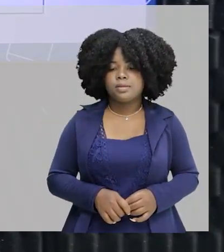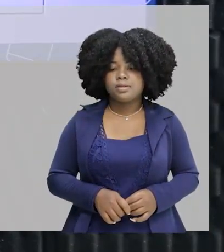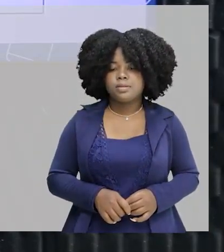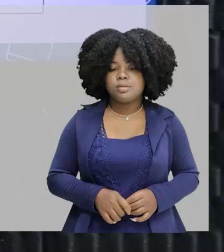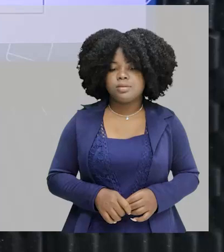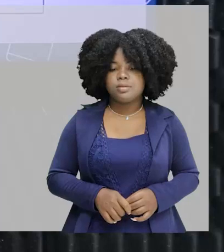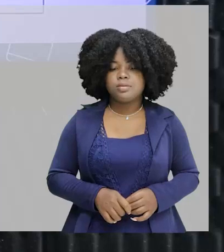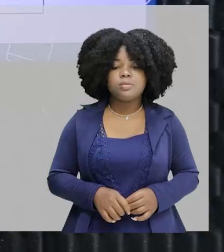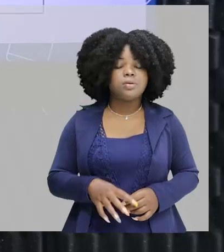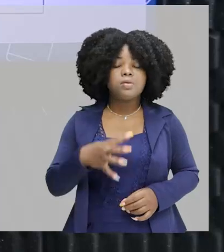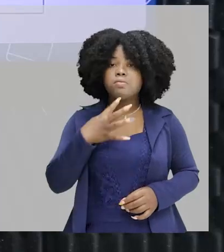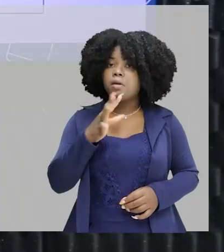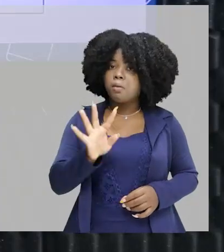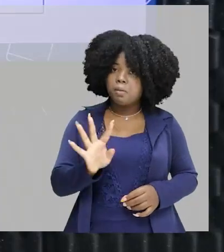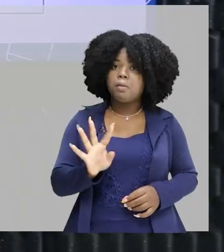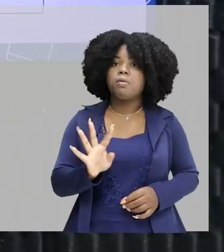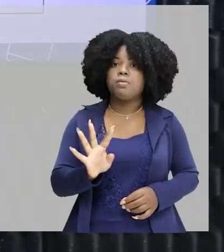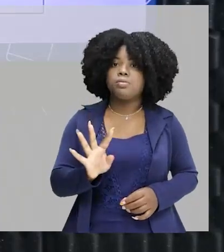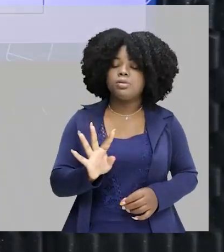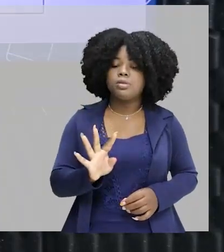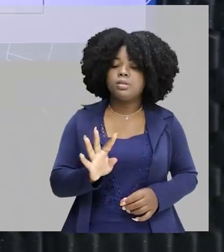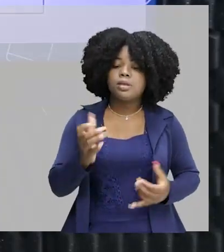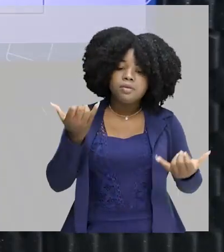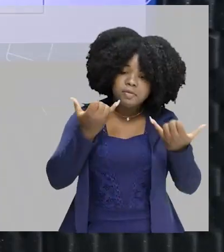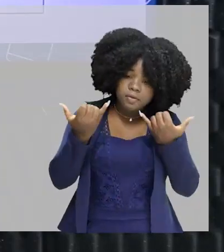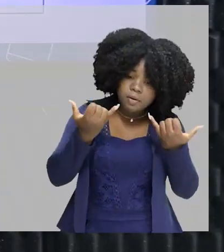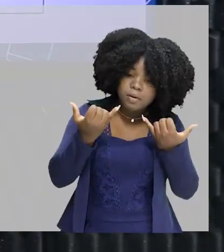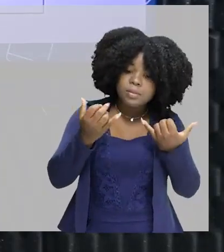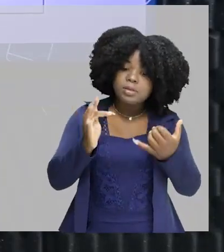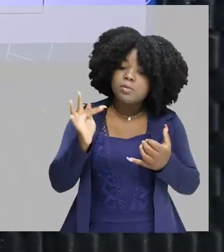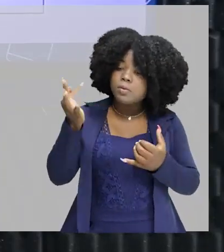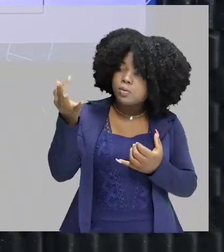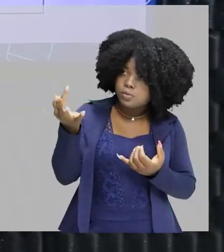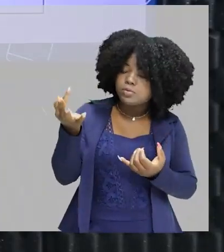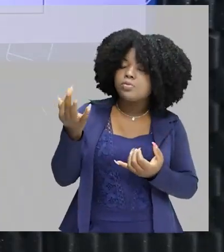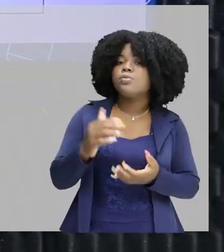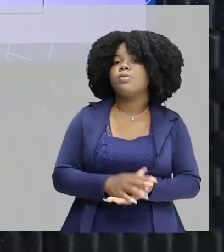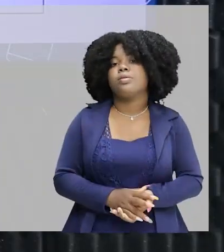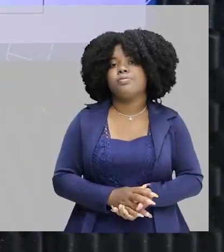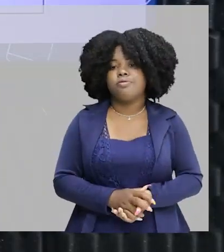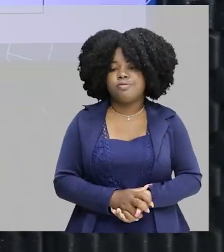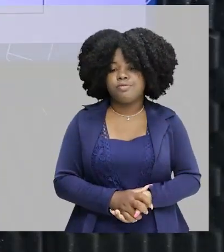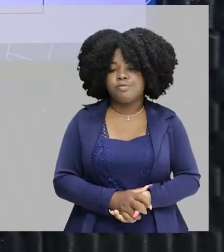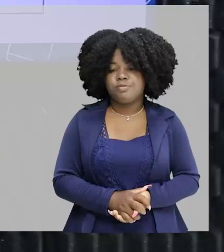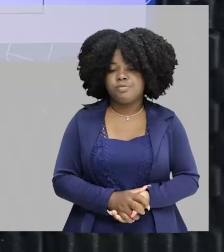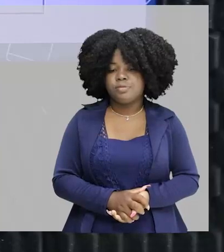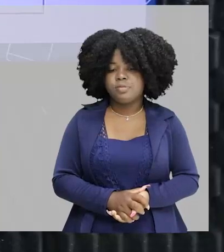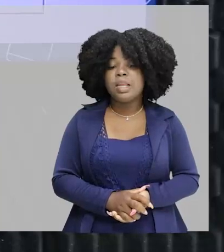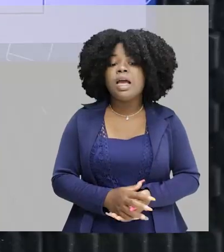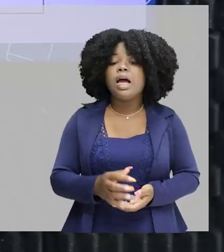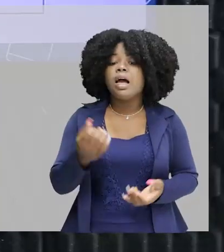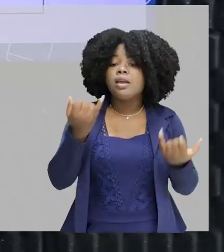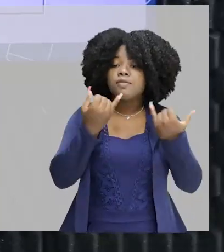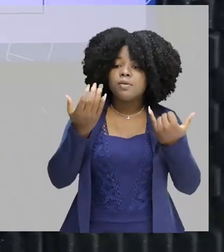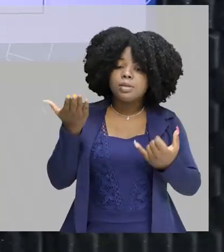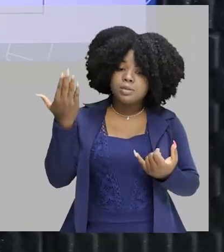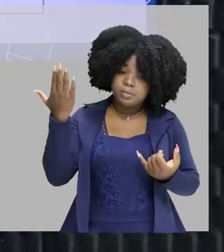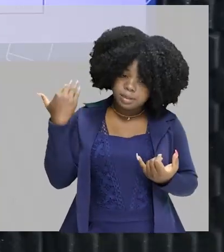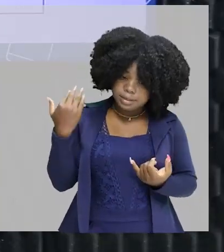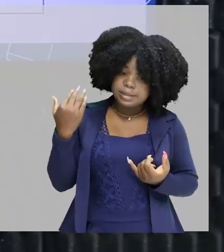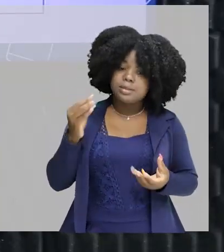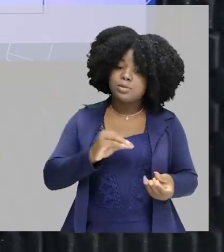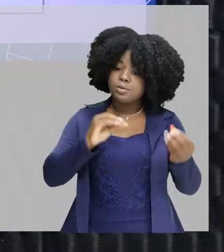não conheço. É a minha informação futura. A minha informação do passado,